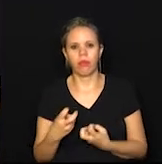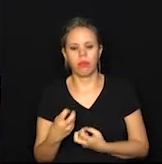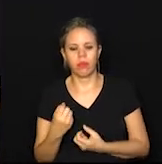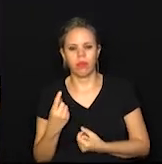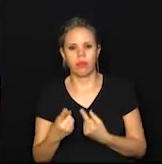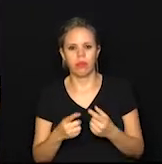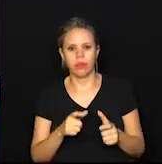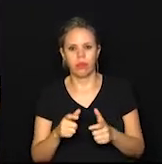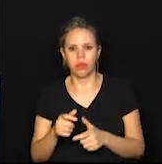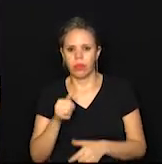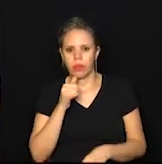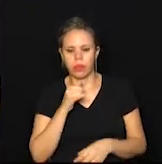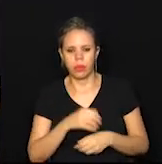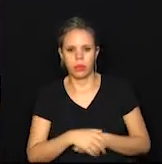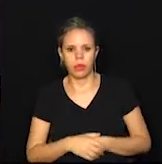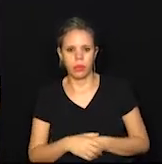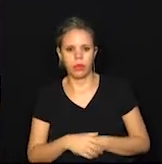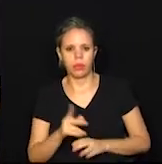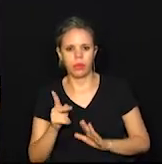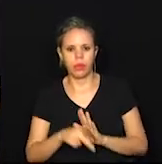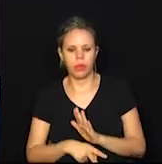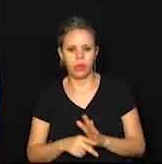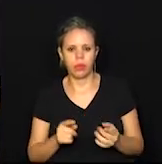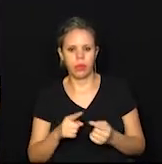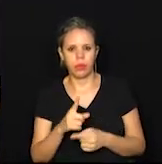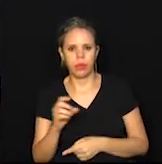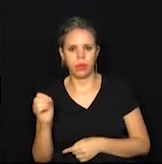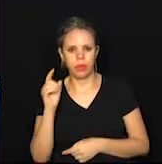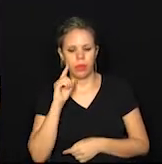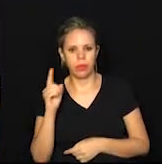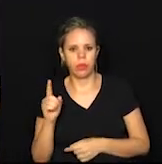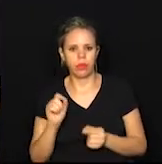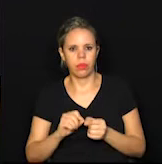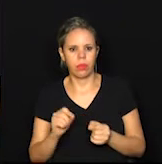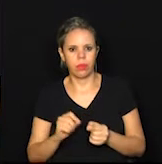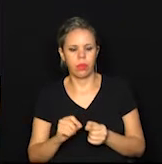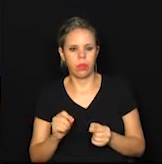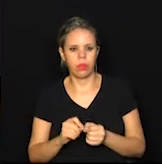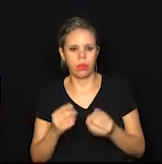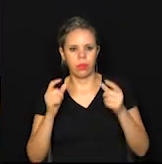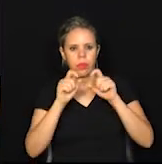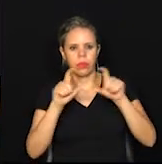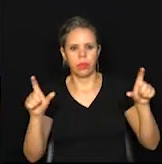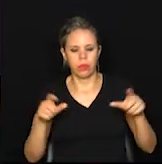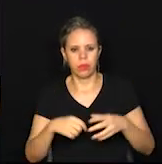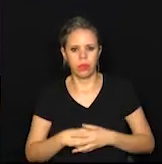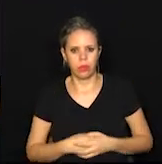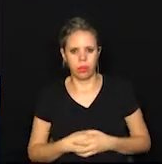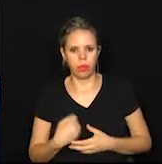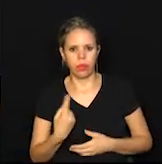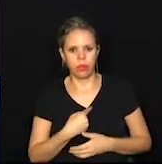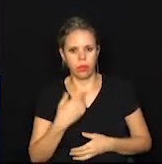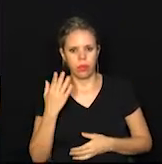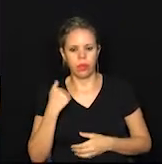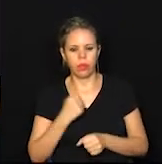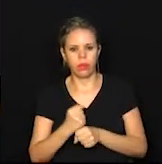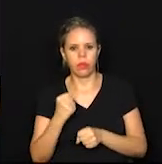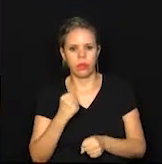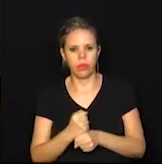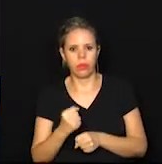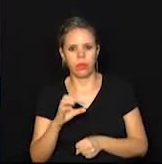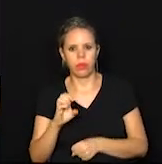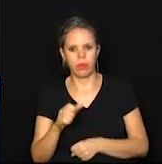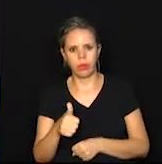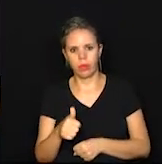do projeto 100 dias. Foi colocada uma placa lá. A gente sabe que a construção do